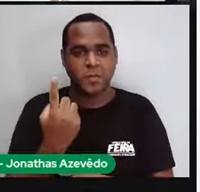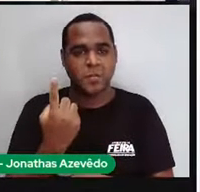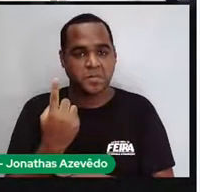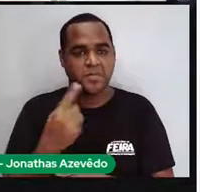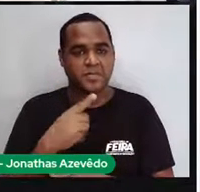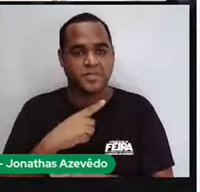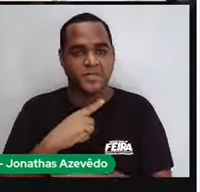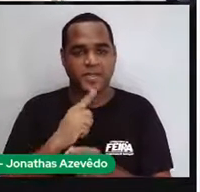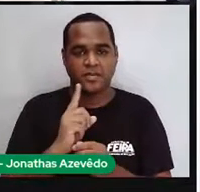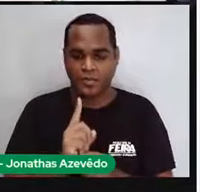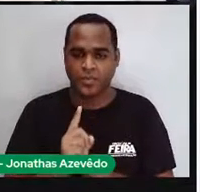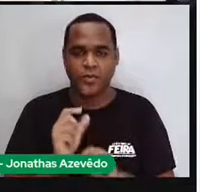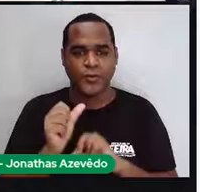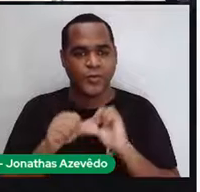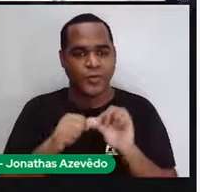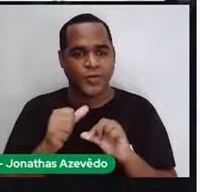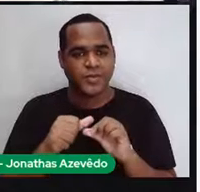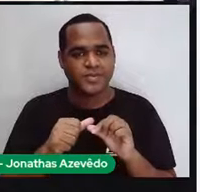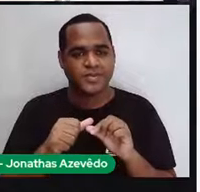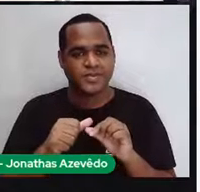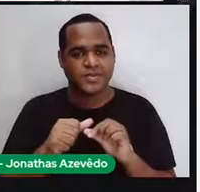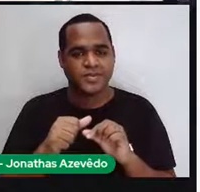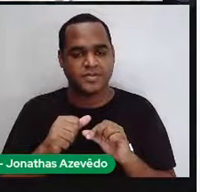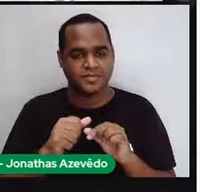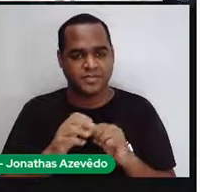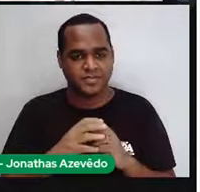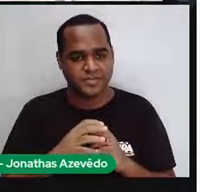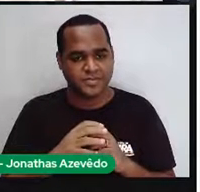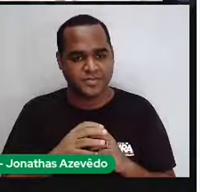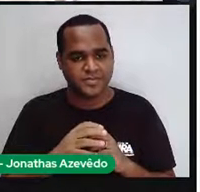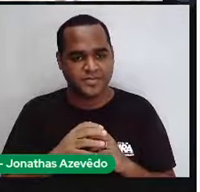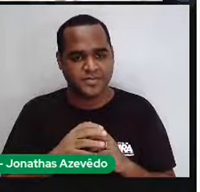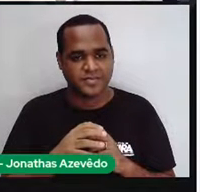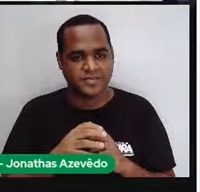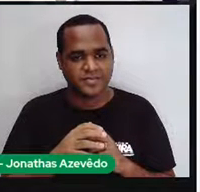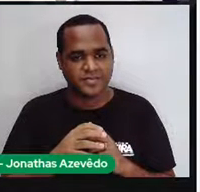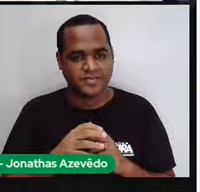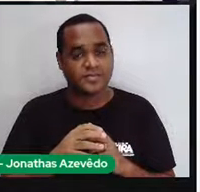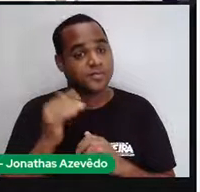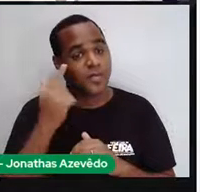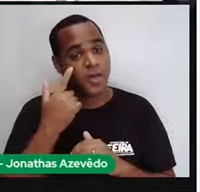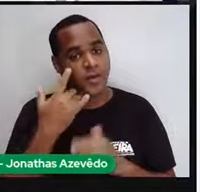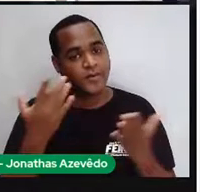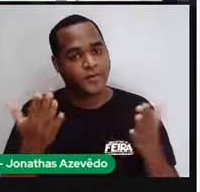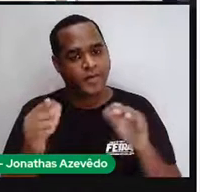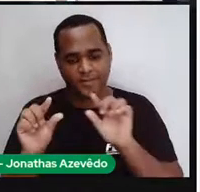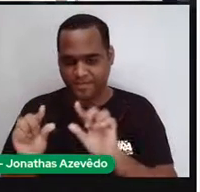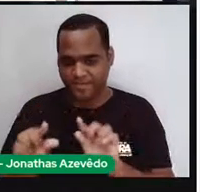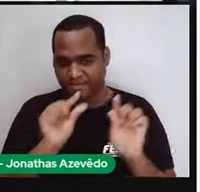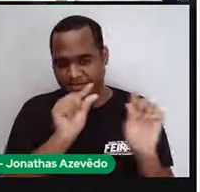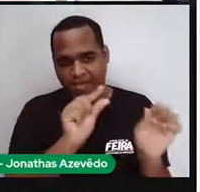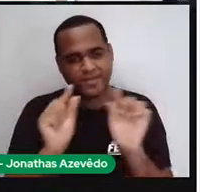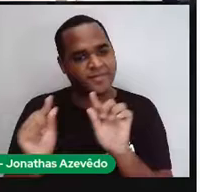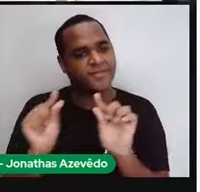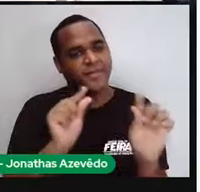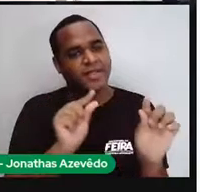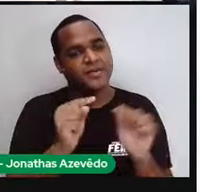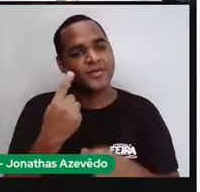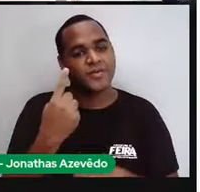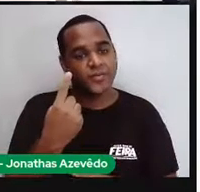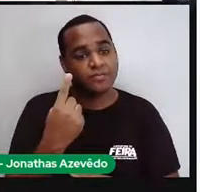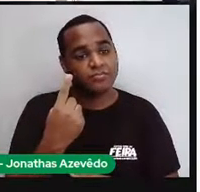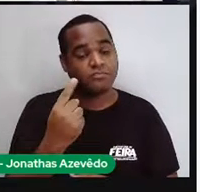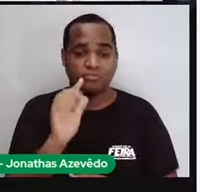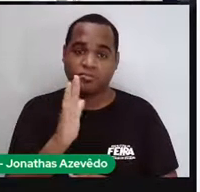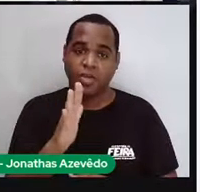só bom então vou pegar assim eu vou colocar aqui do lado agora ó uma